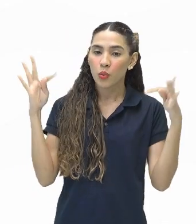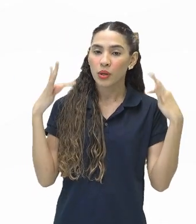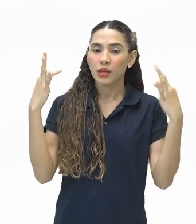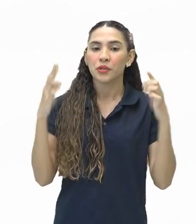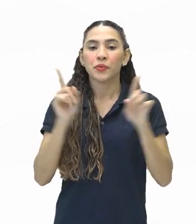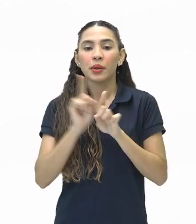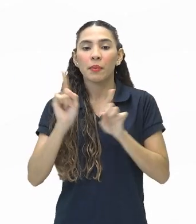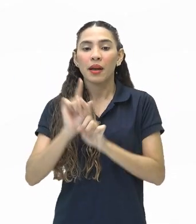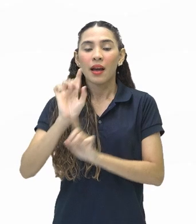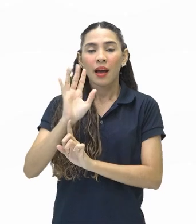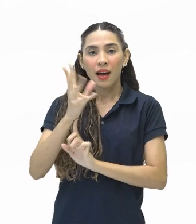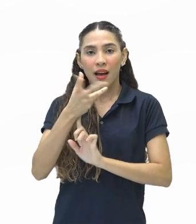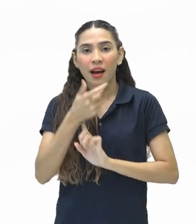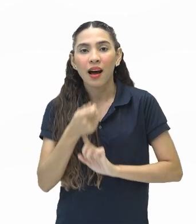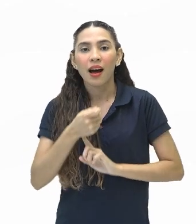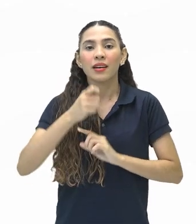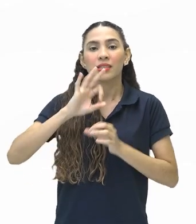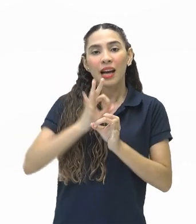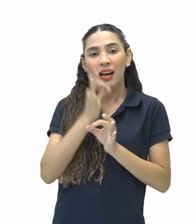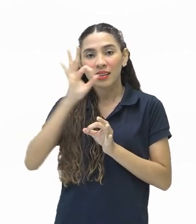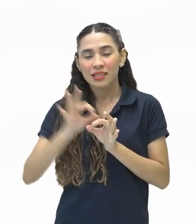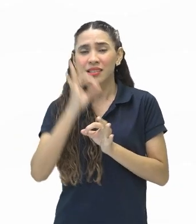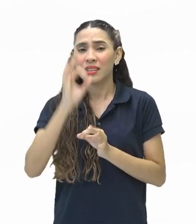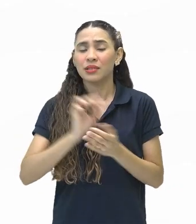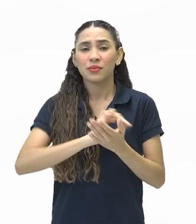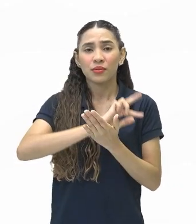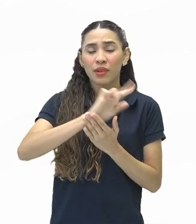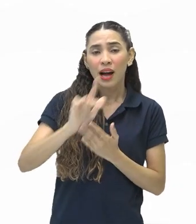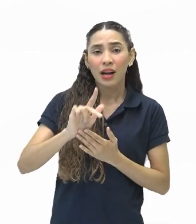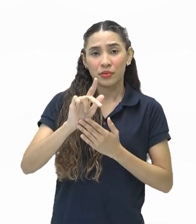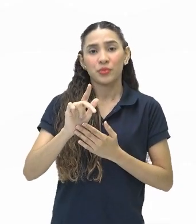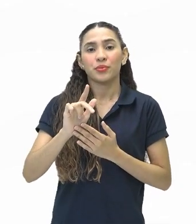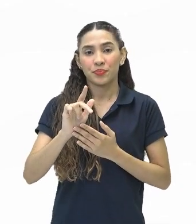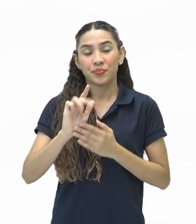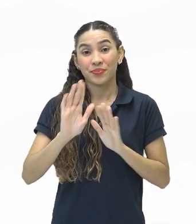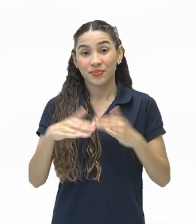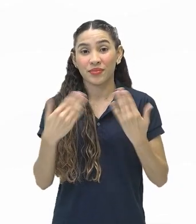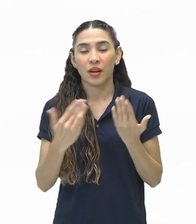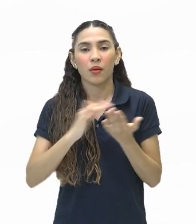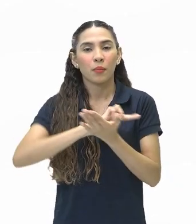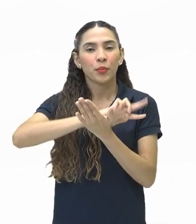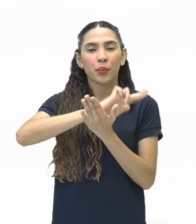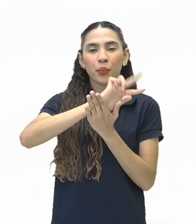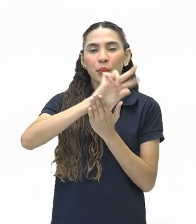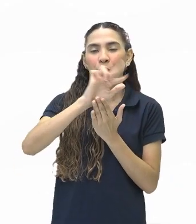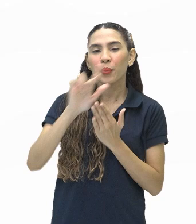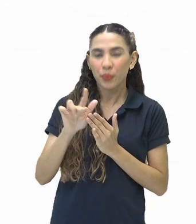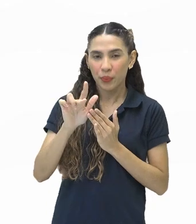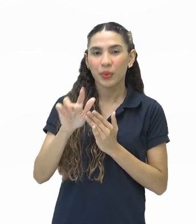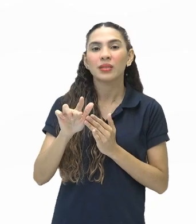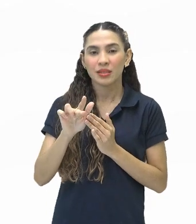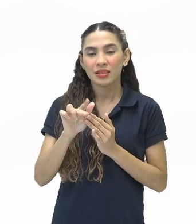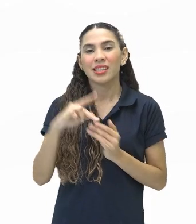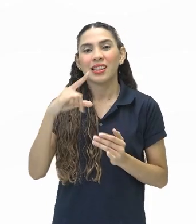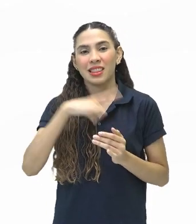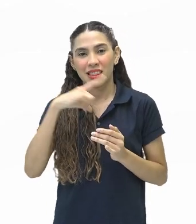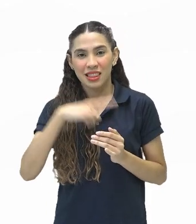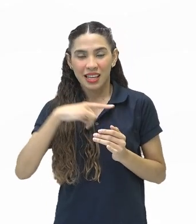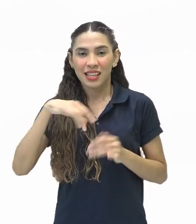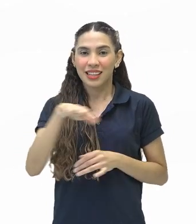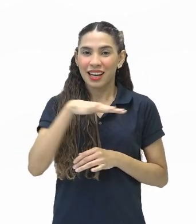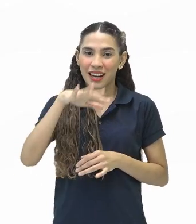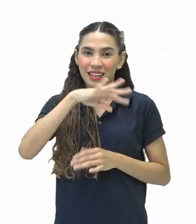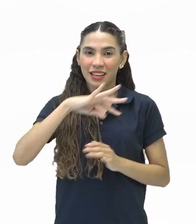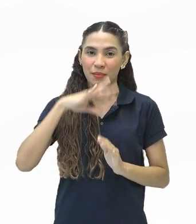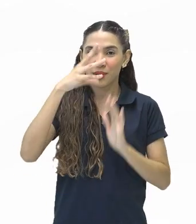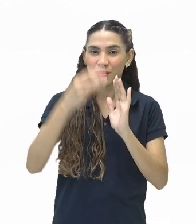da arte, do artesanato e de tantos outros, né? Olha essa diversidade que existe nessa